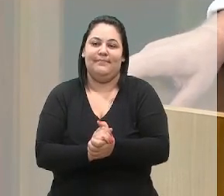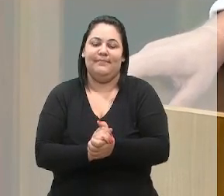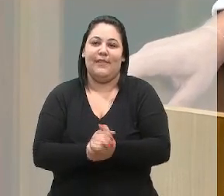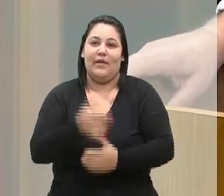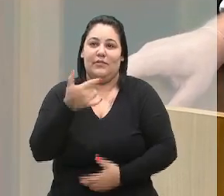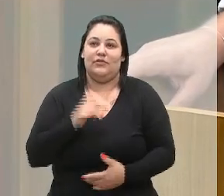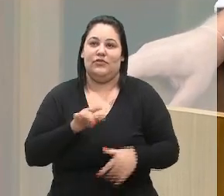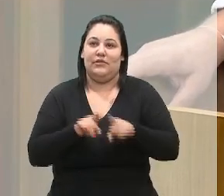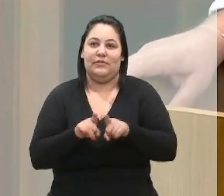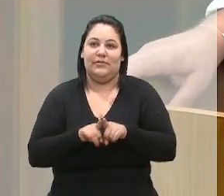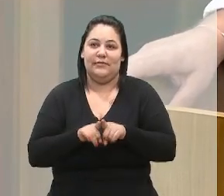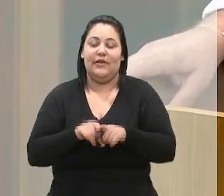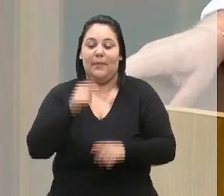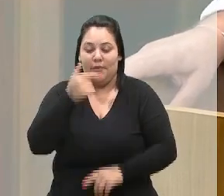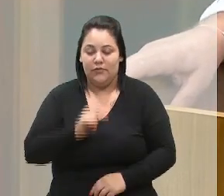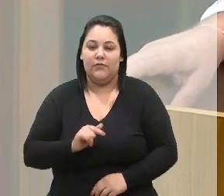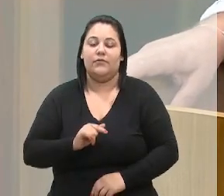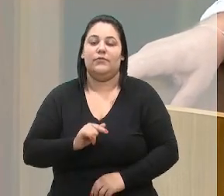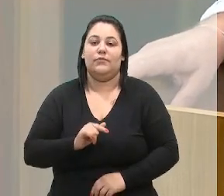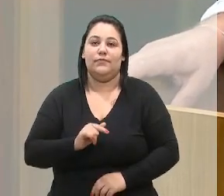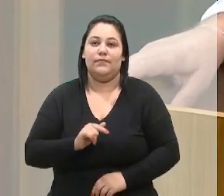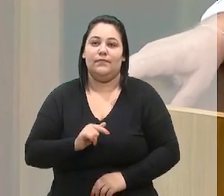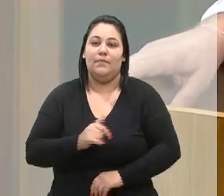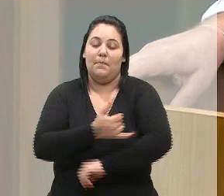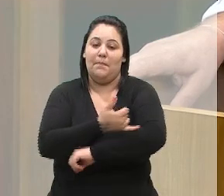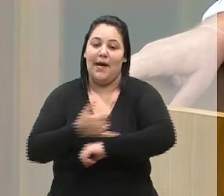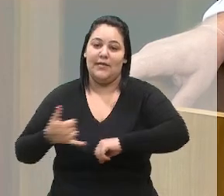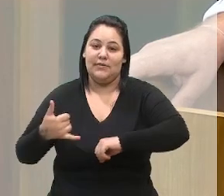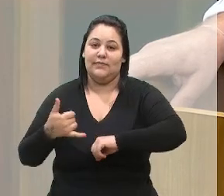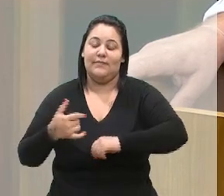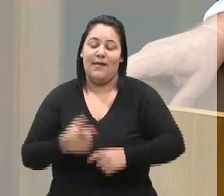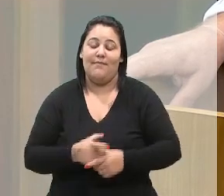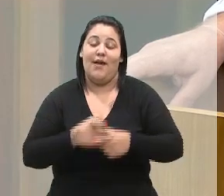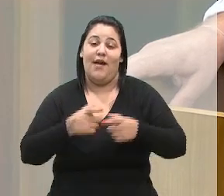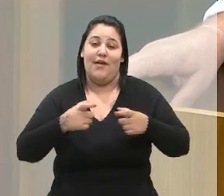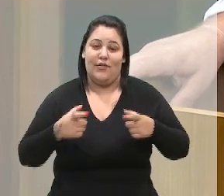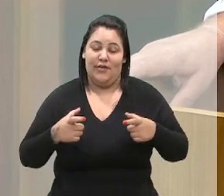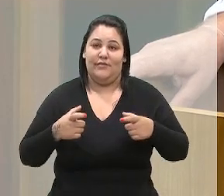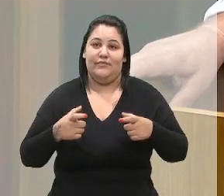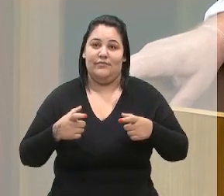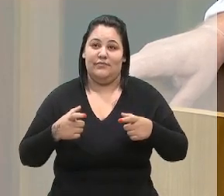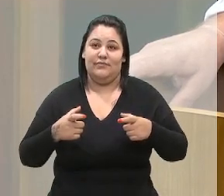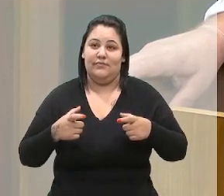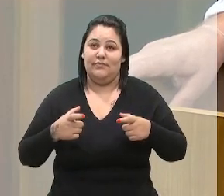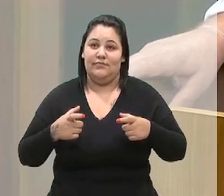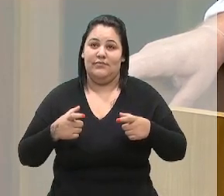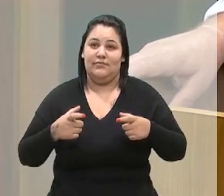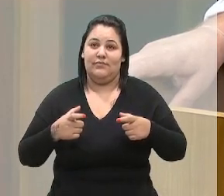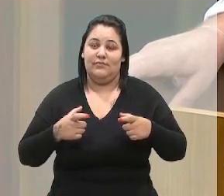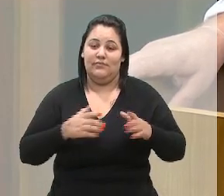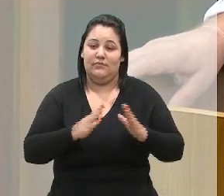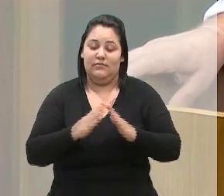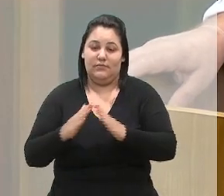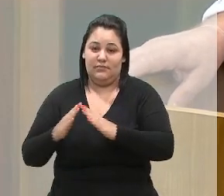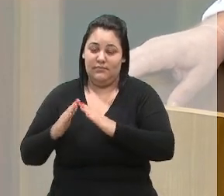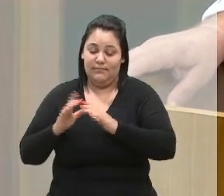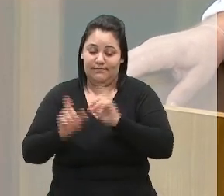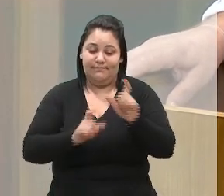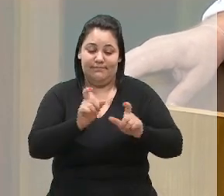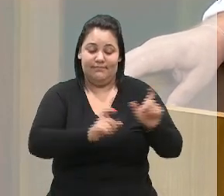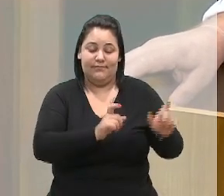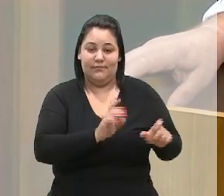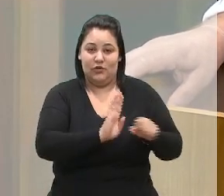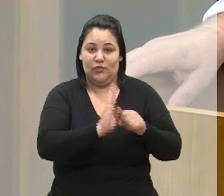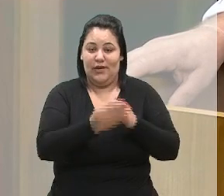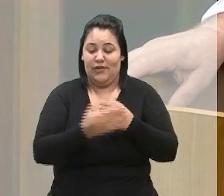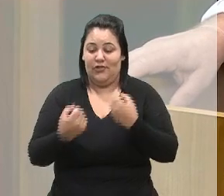bem repetitivo, né? Onde passa a maioria dos moradores do bairro, tanto de carro,